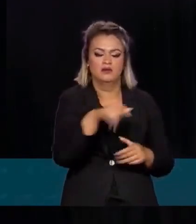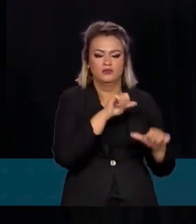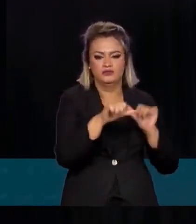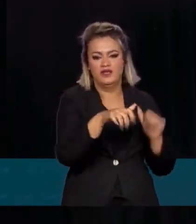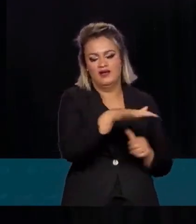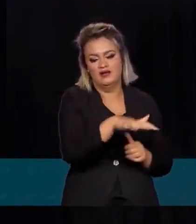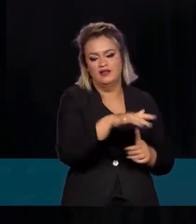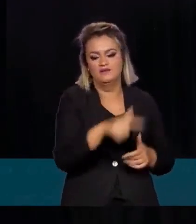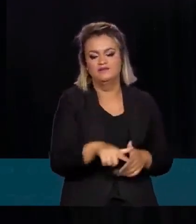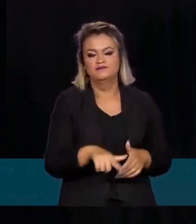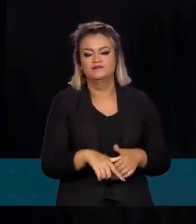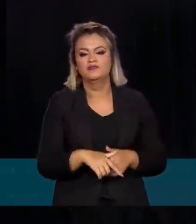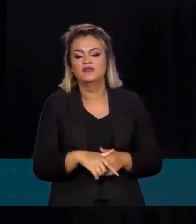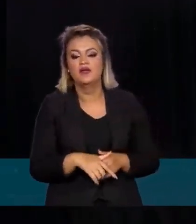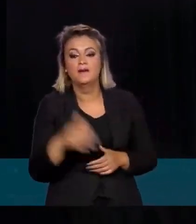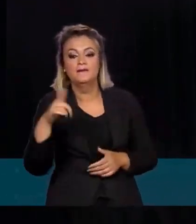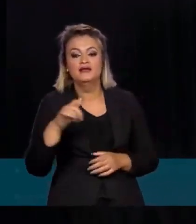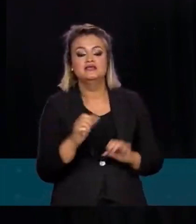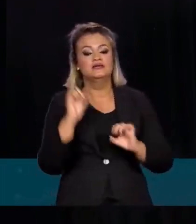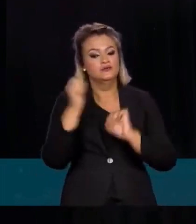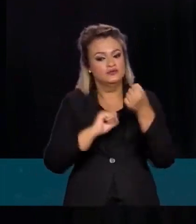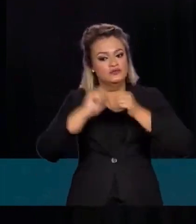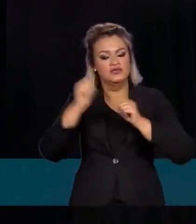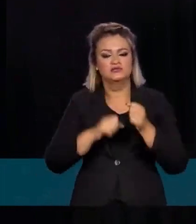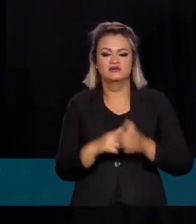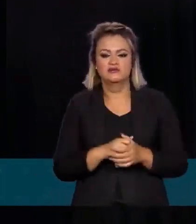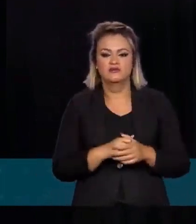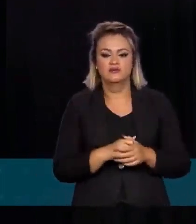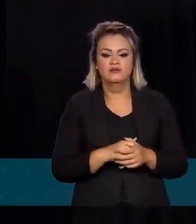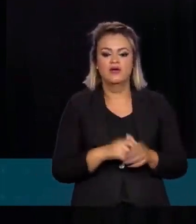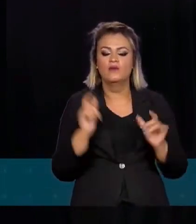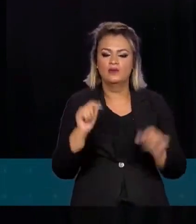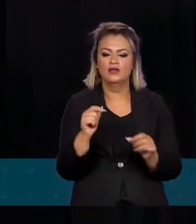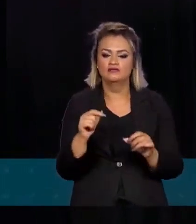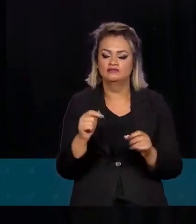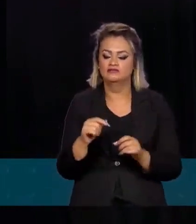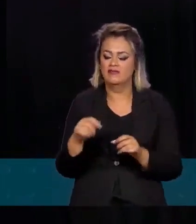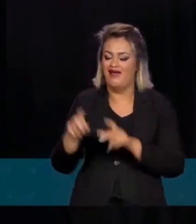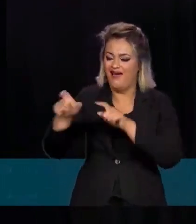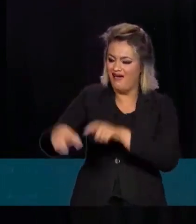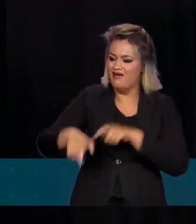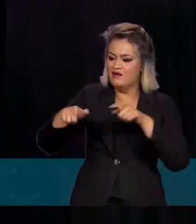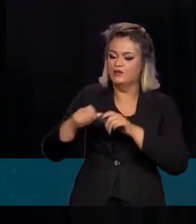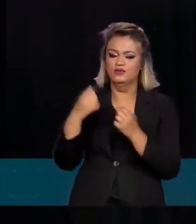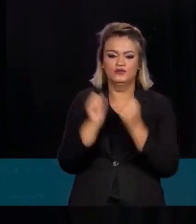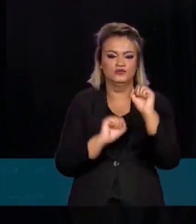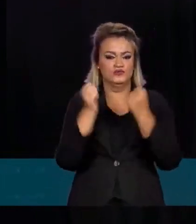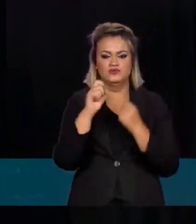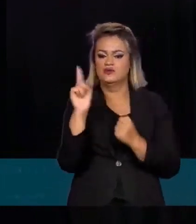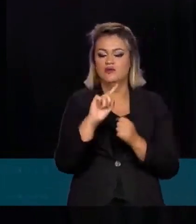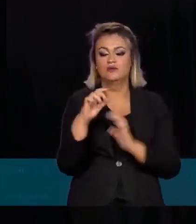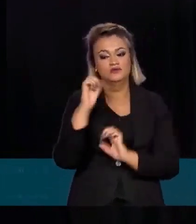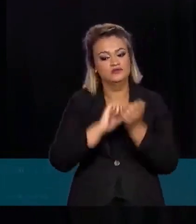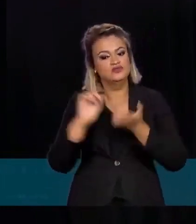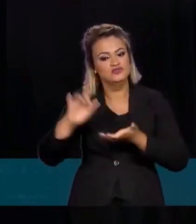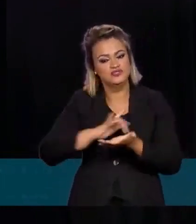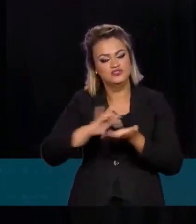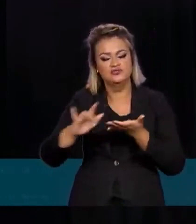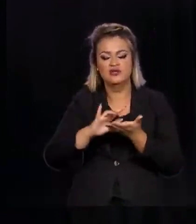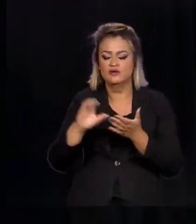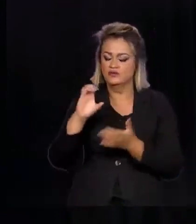outro grande desafio é reindustrialização não se trata da Vera indústrias data da nova indústria digital